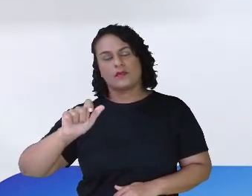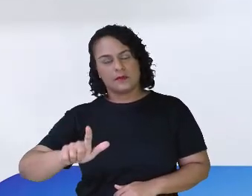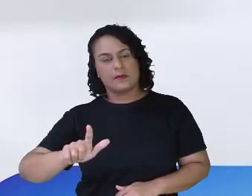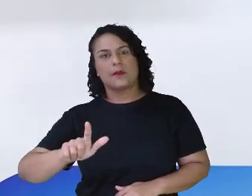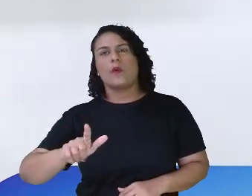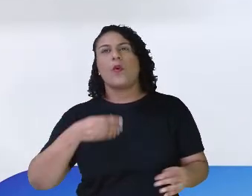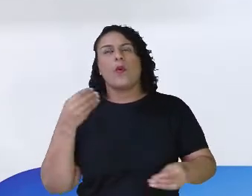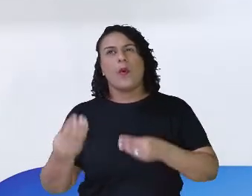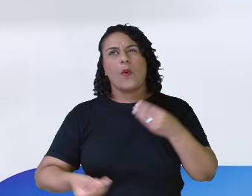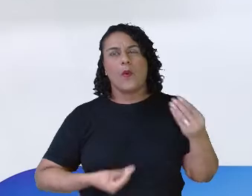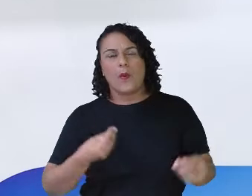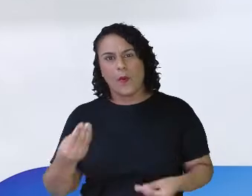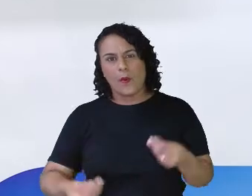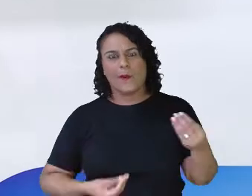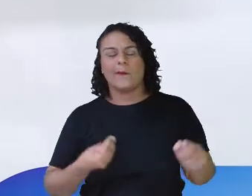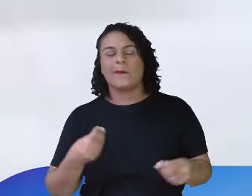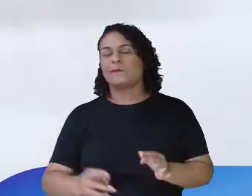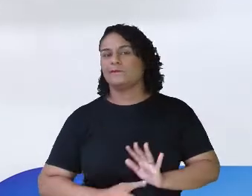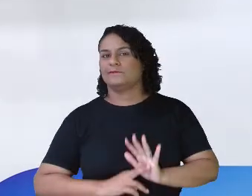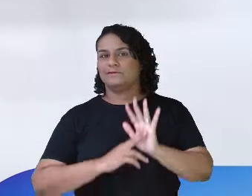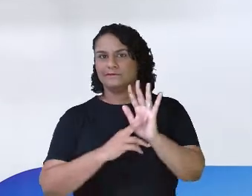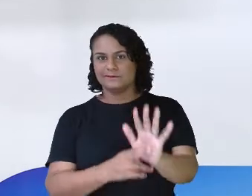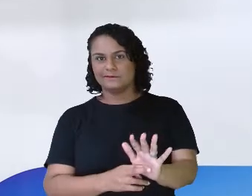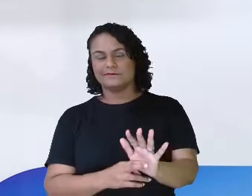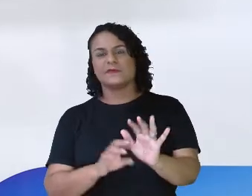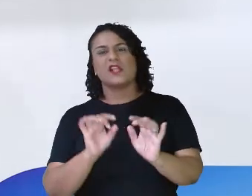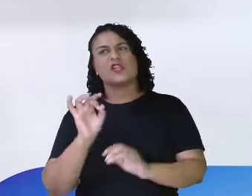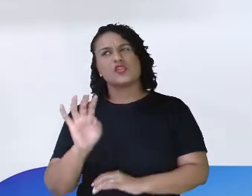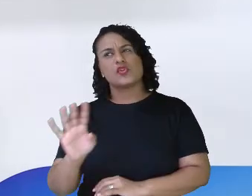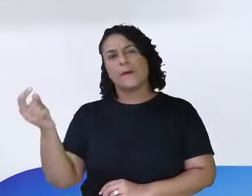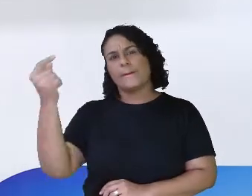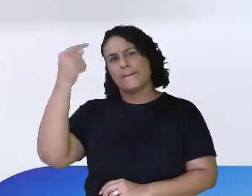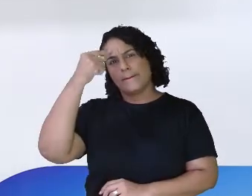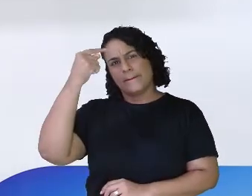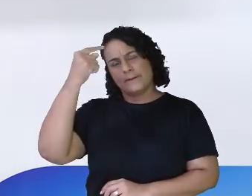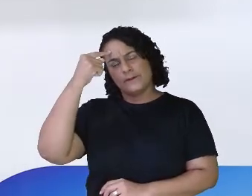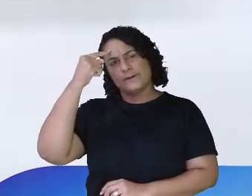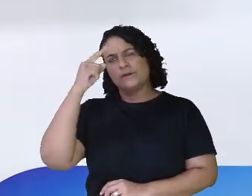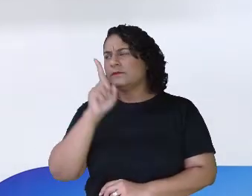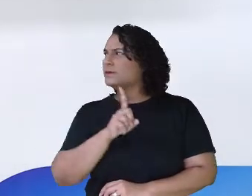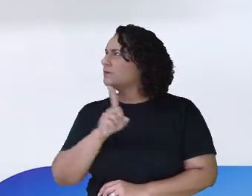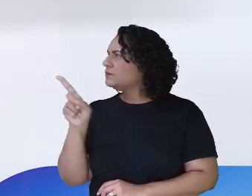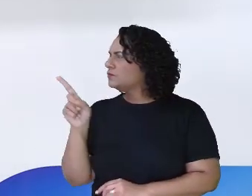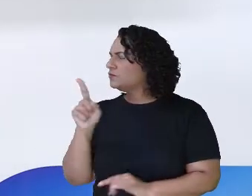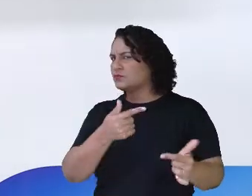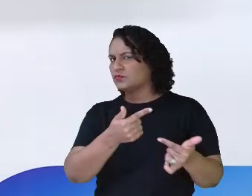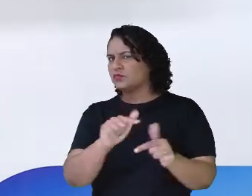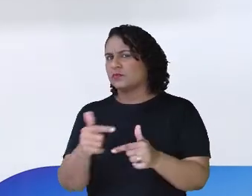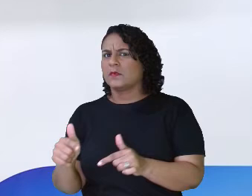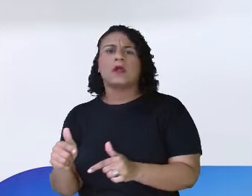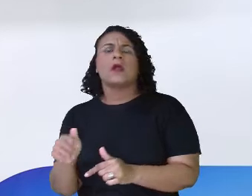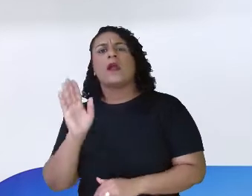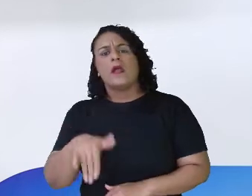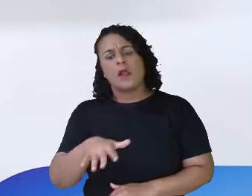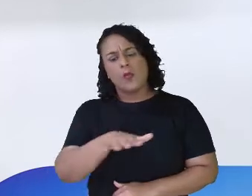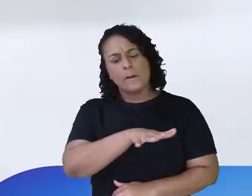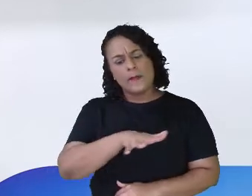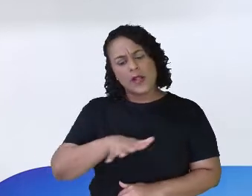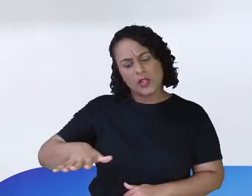planas bidimensionais? É só a gente pensar que essas figuras elas não passam de um